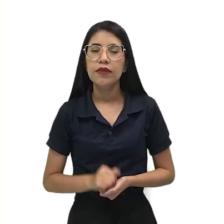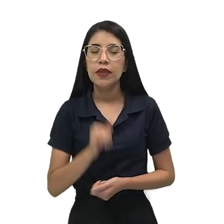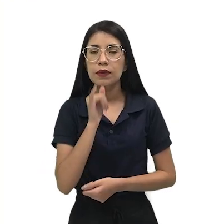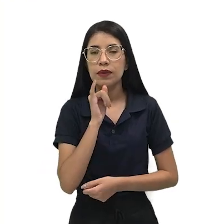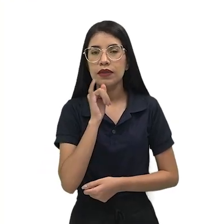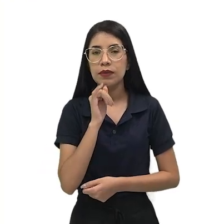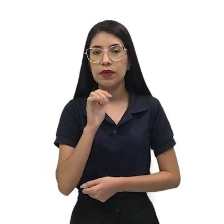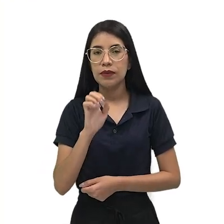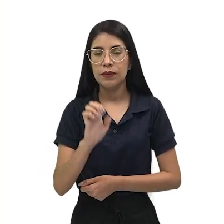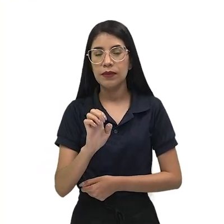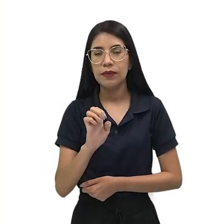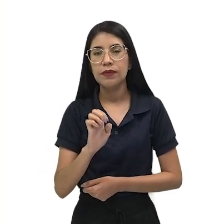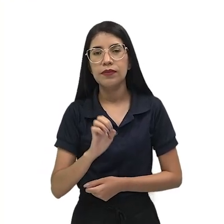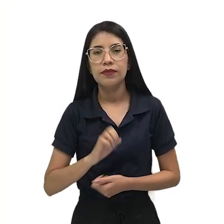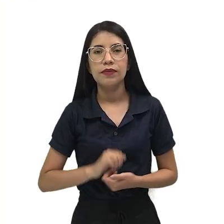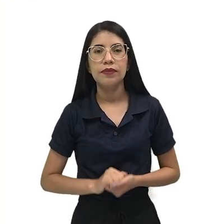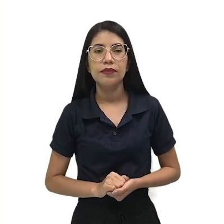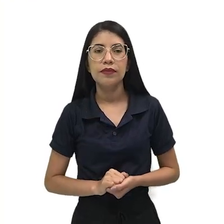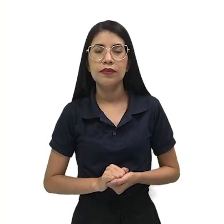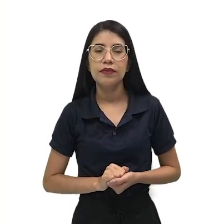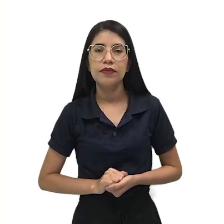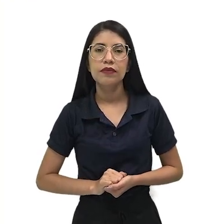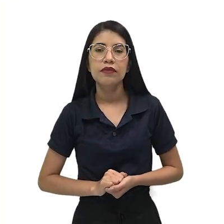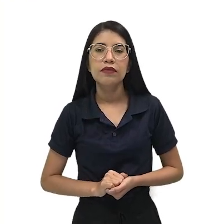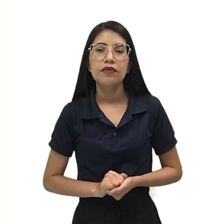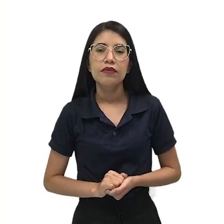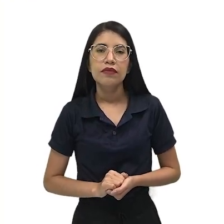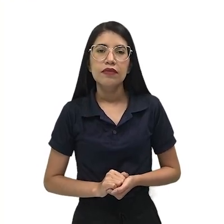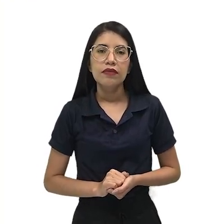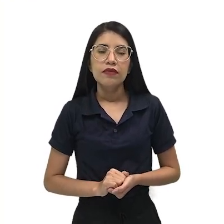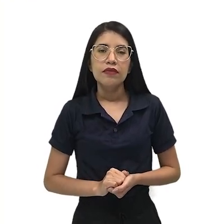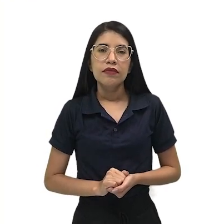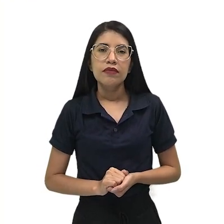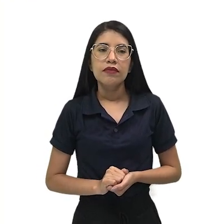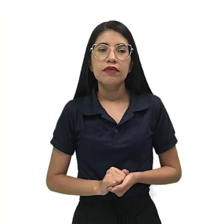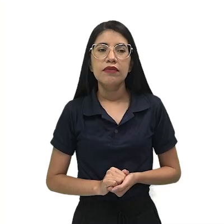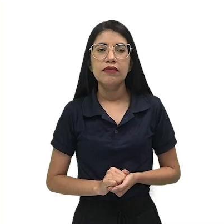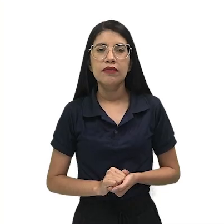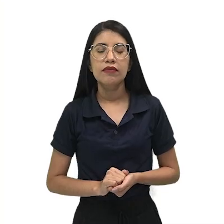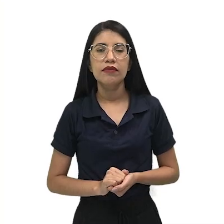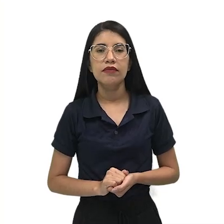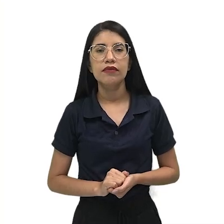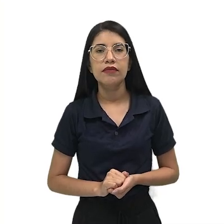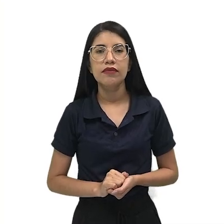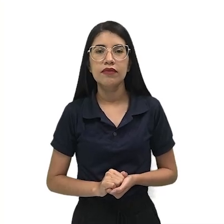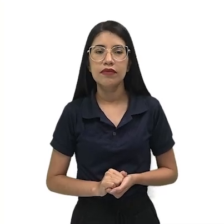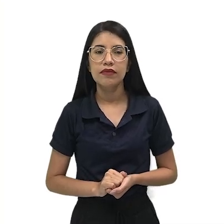exemplo E, olha o que nós temos. Nós temos o seguinte, ó.